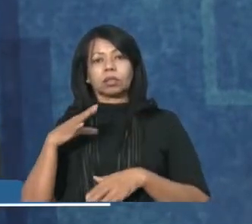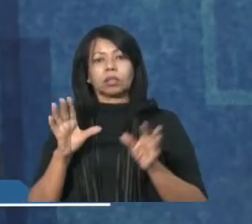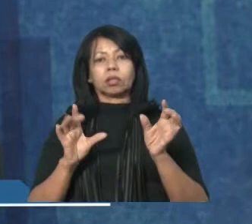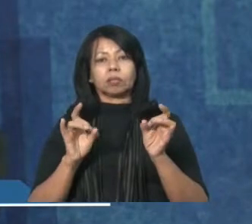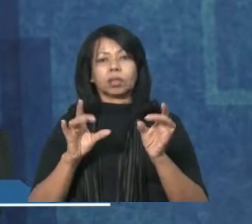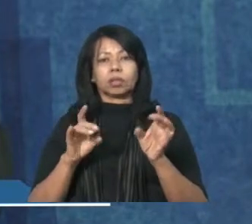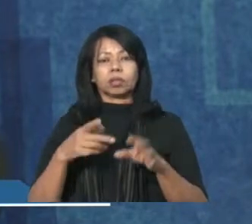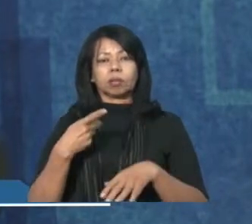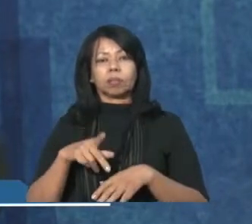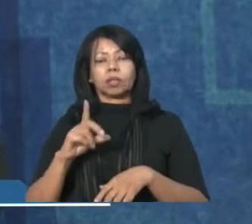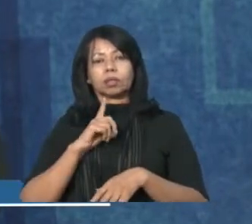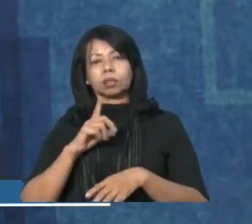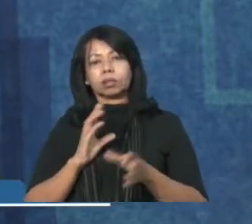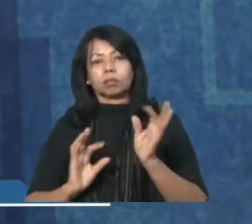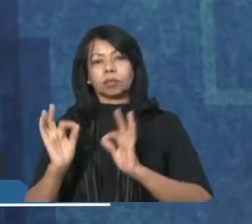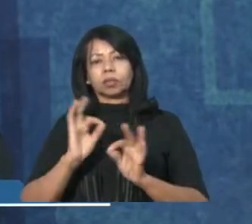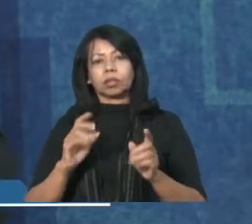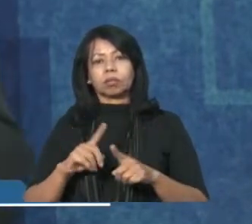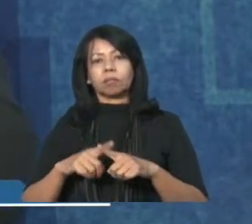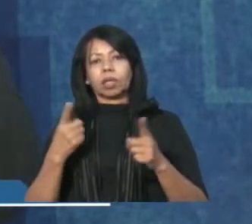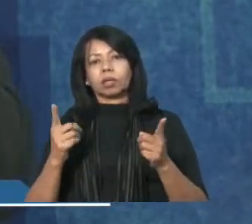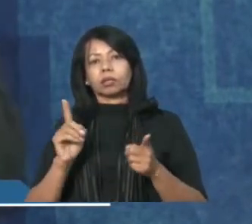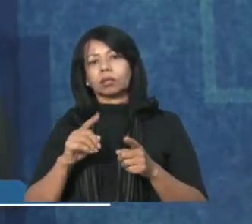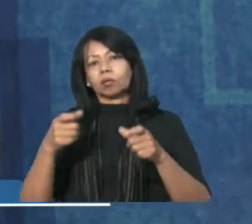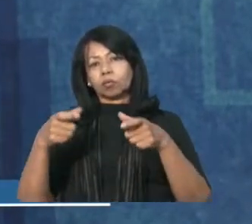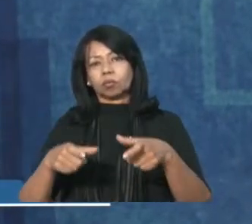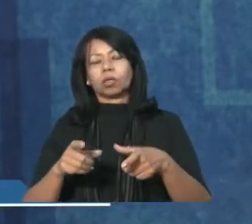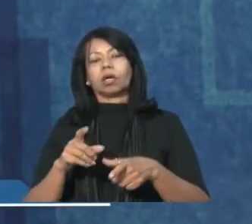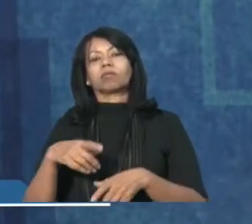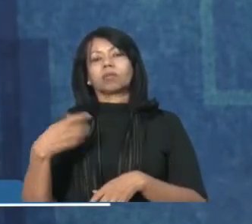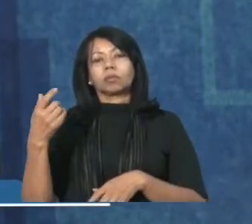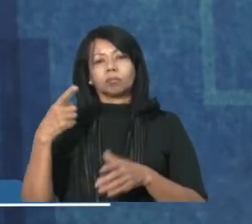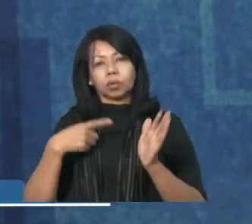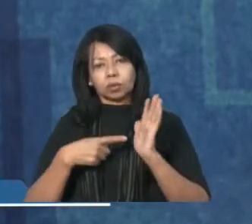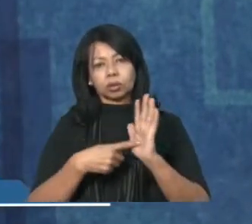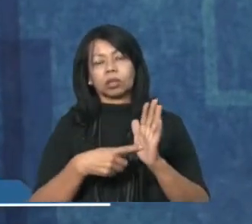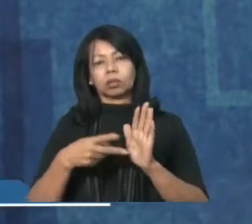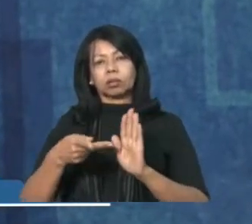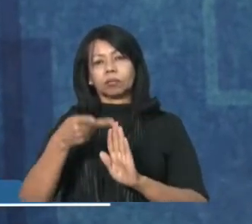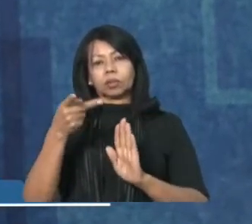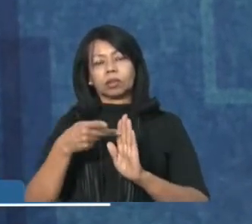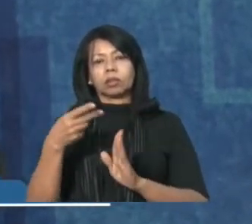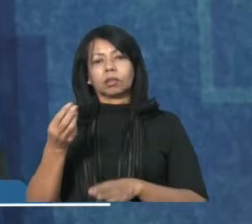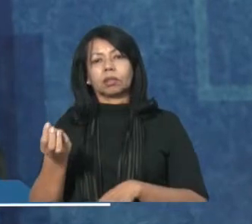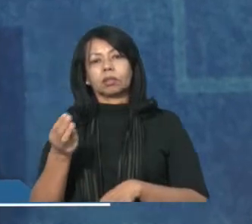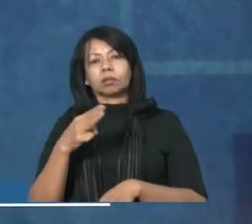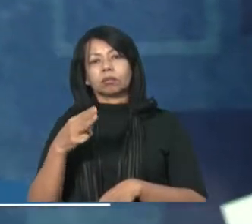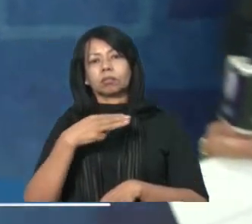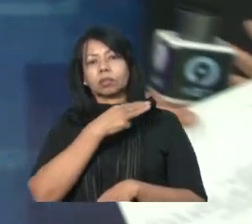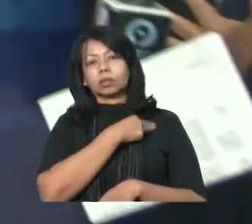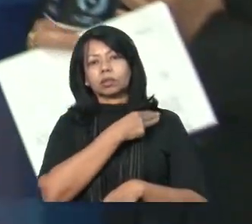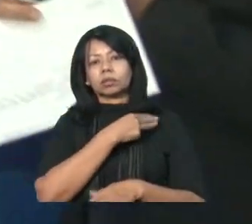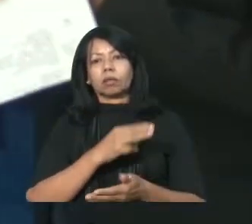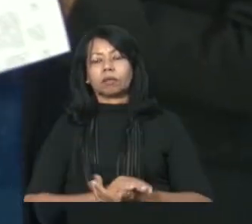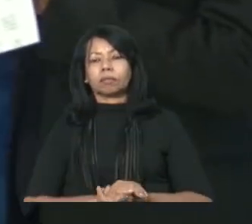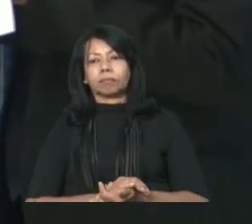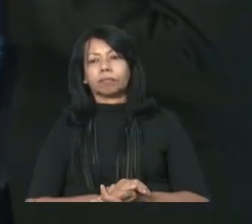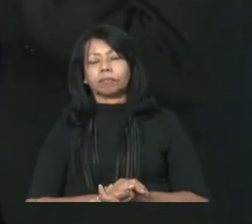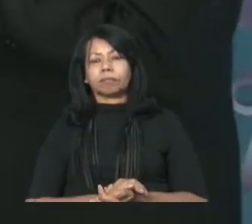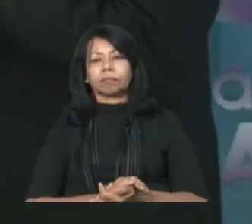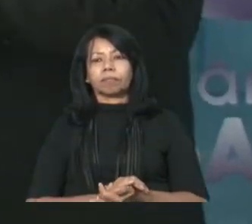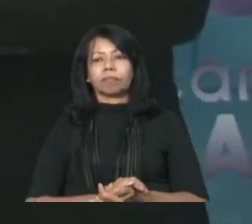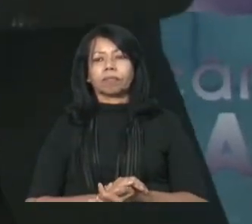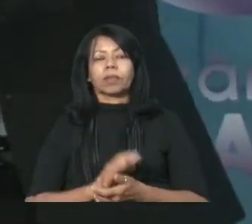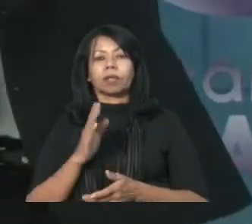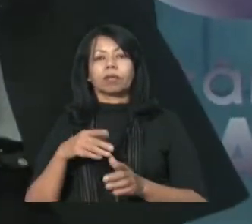ter esse tipo de projeto mas não nessa área em que foi indicada nesta portaria do ministério dessas só para encerrar com o senhor